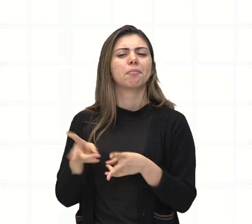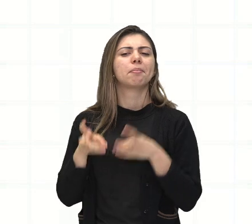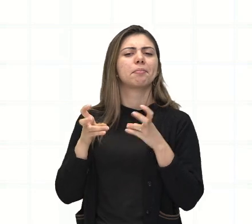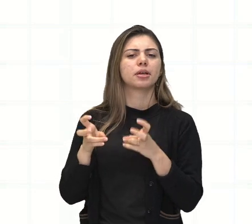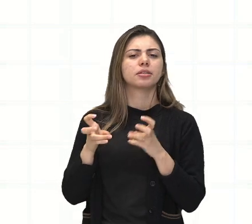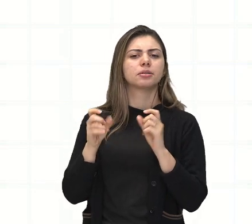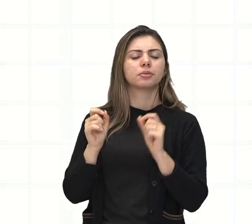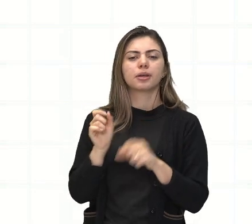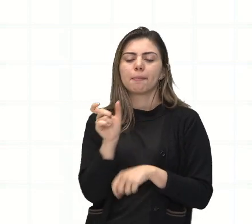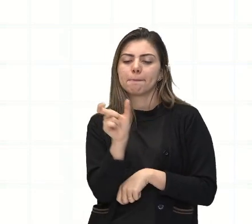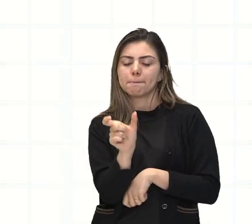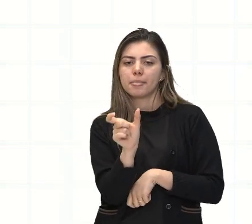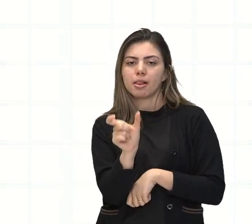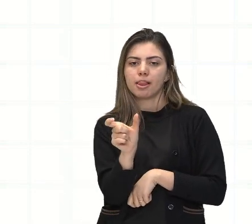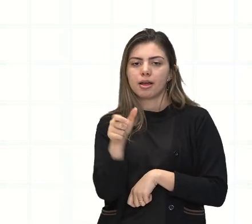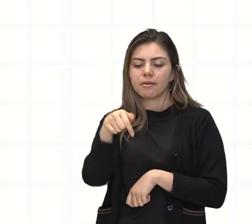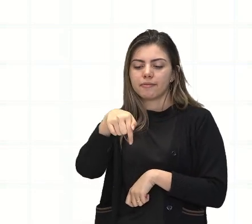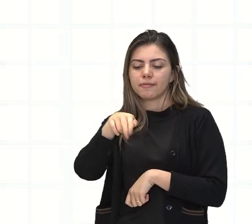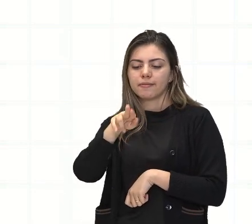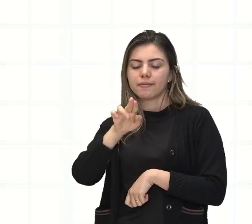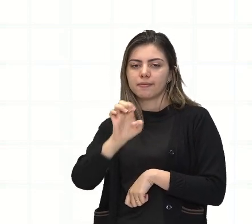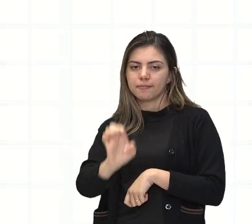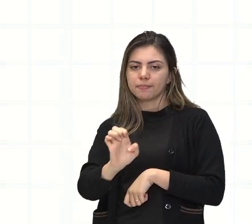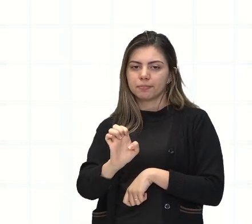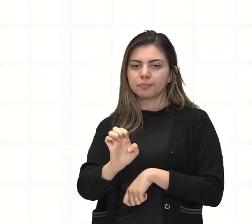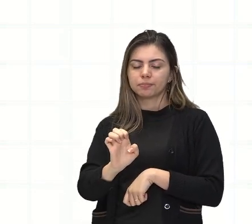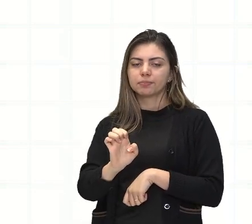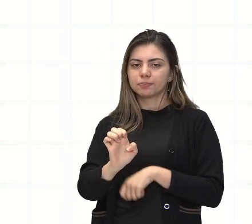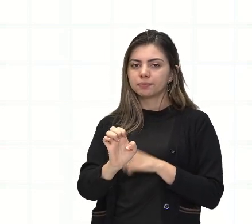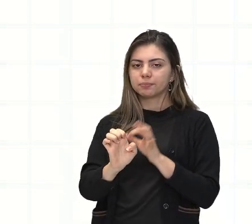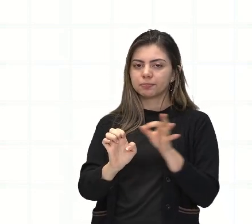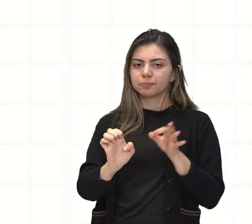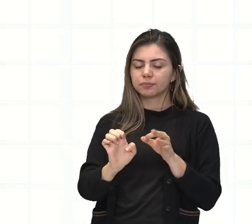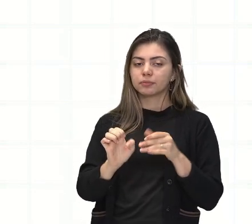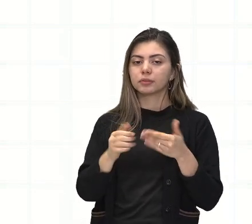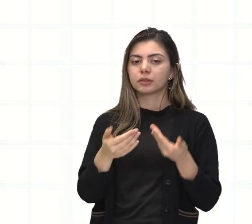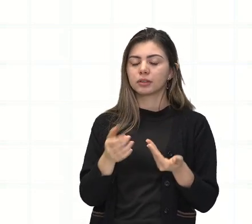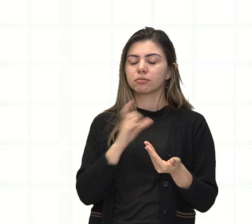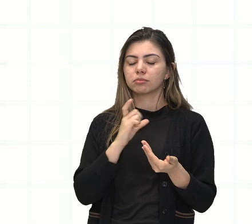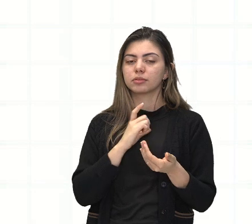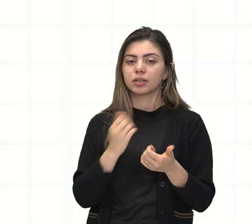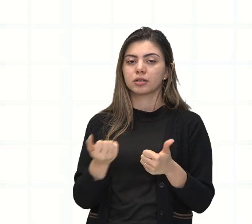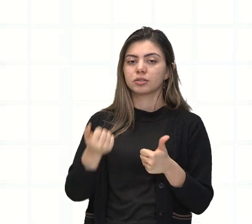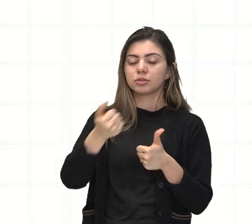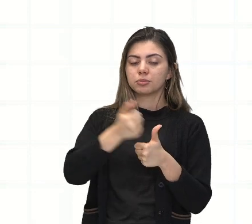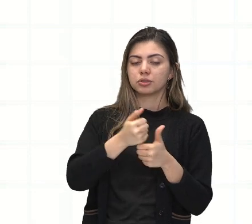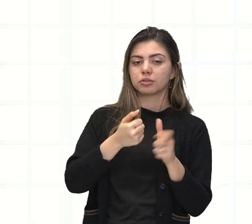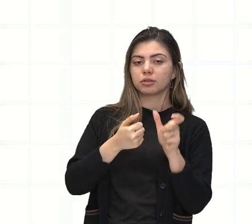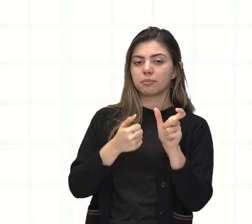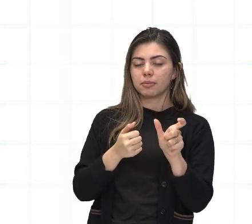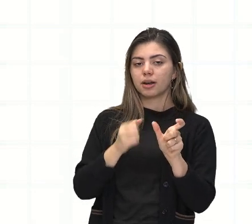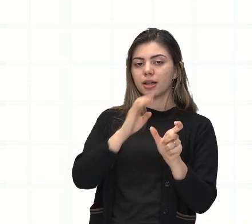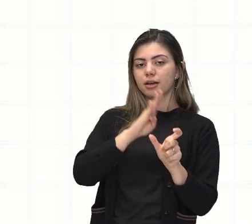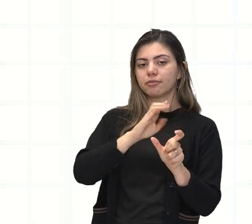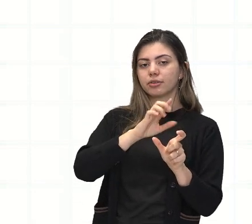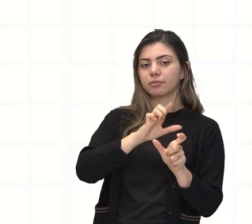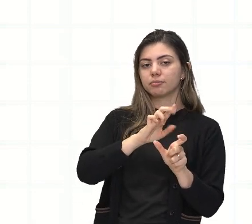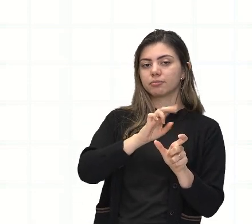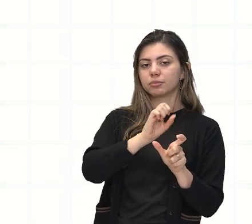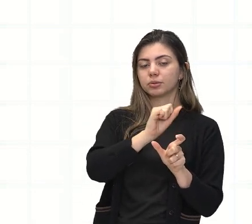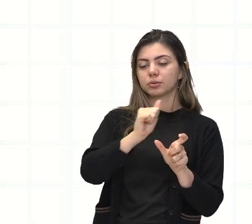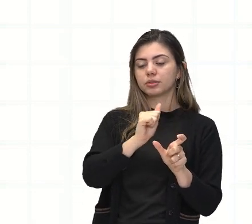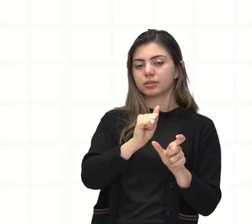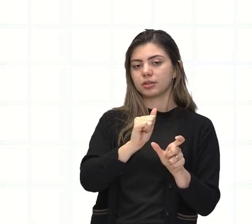a palavra que está, né, substituindo blusa da segunda oração